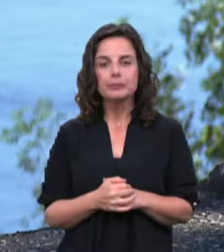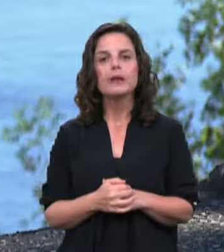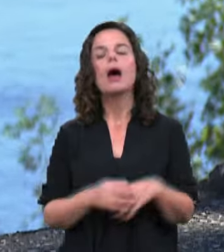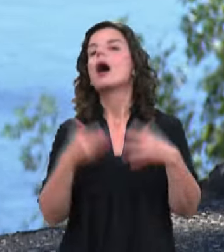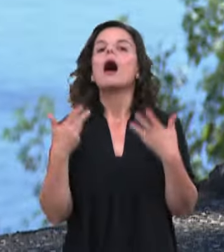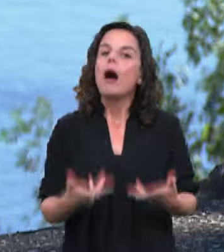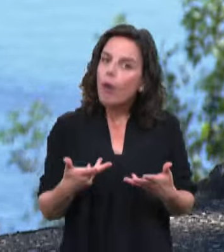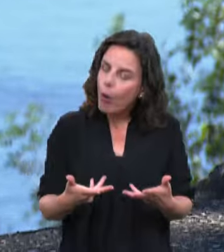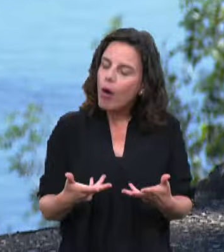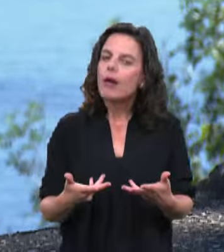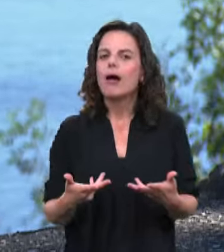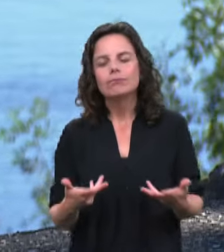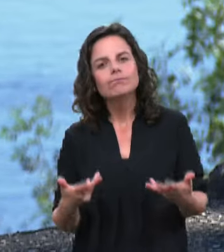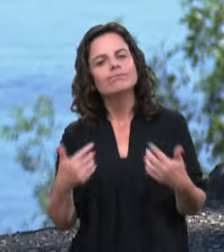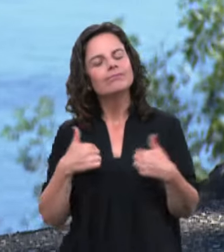vou